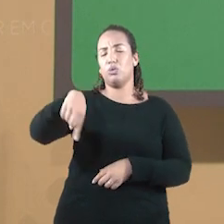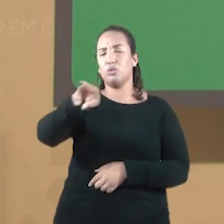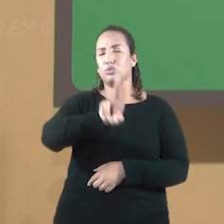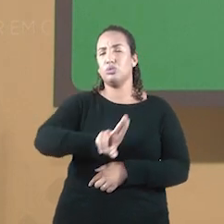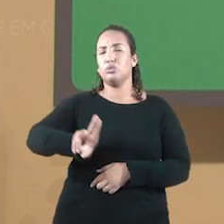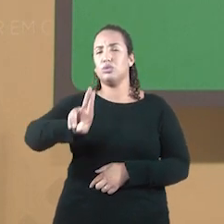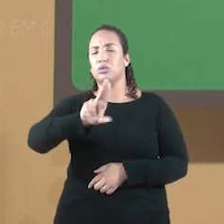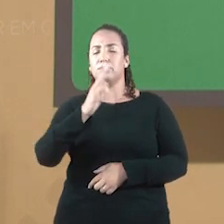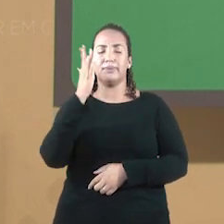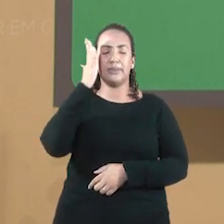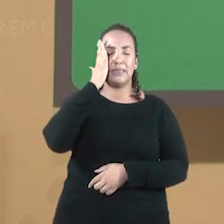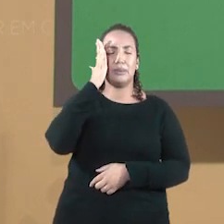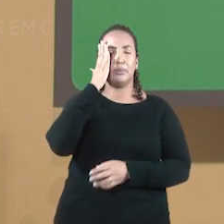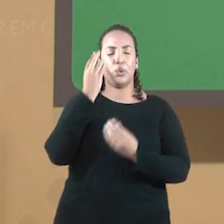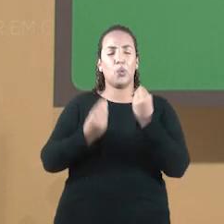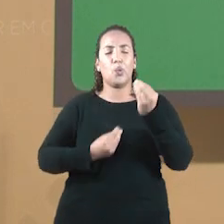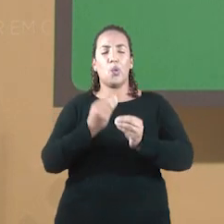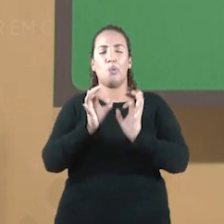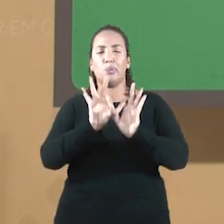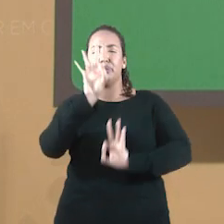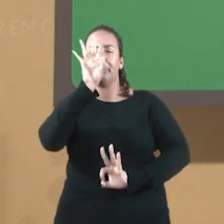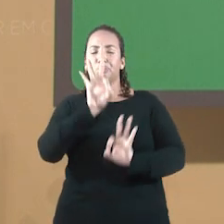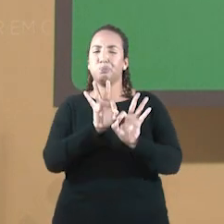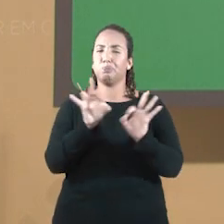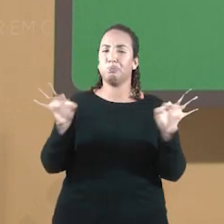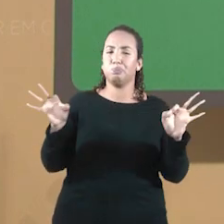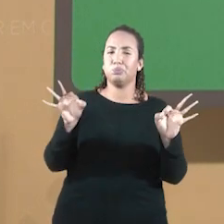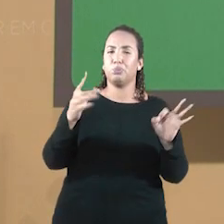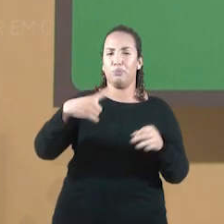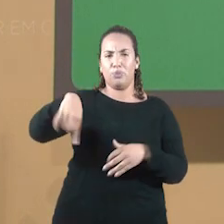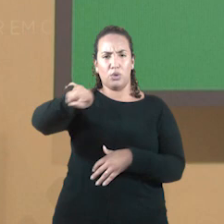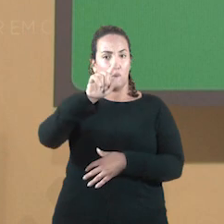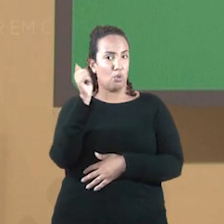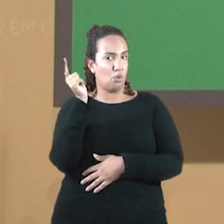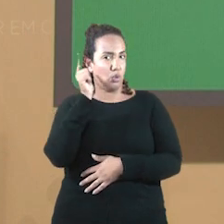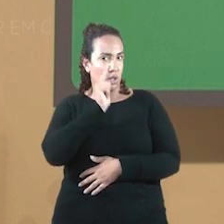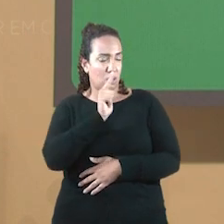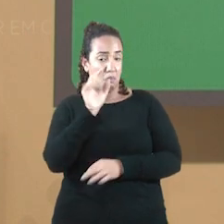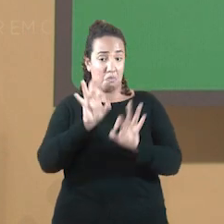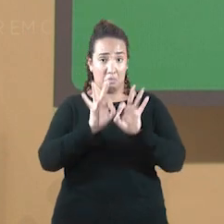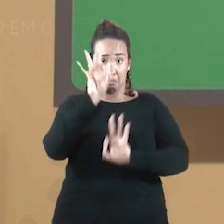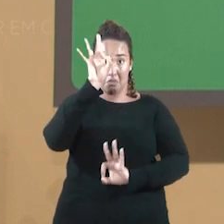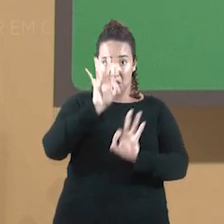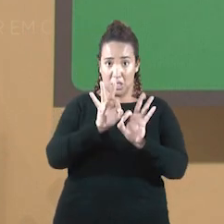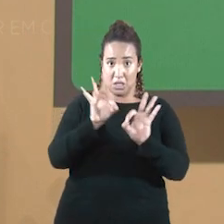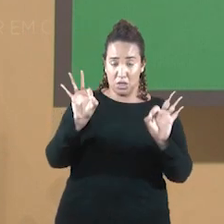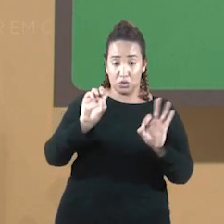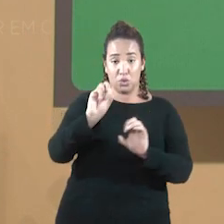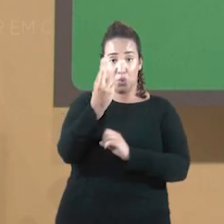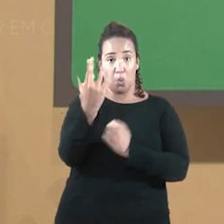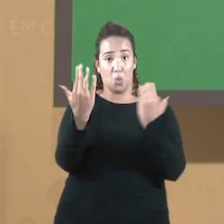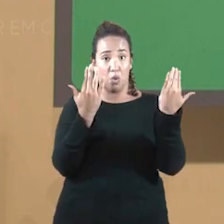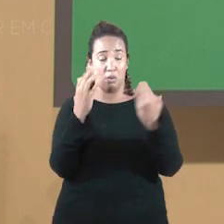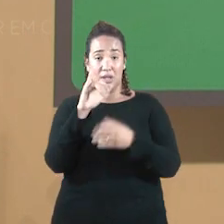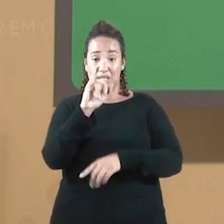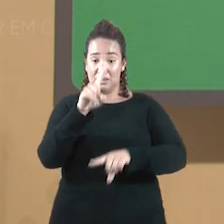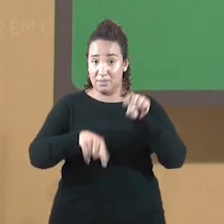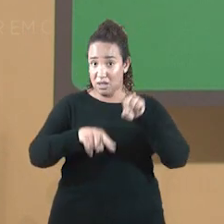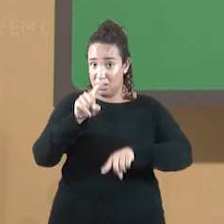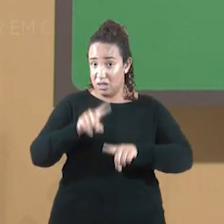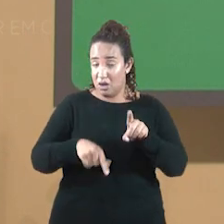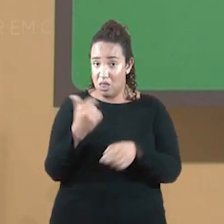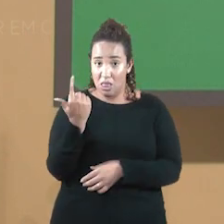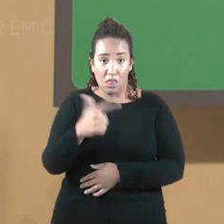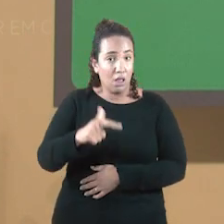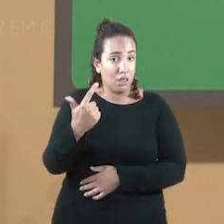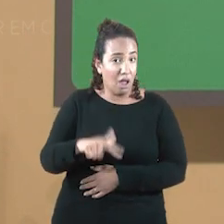para medir essas tais grandezas? Será que conseguimos medir ou comparar sem instrumentos específicos,